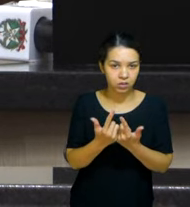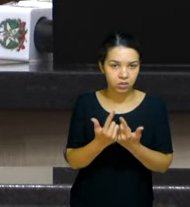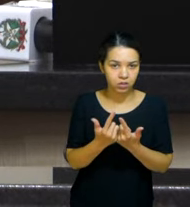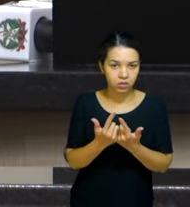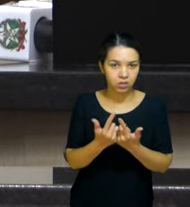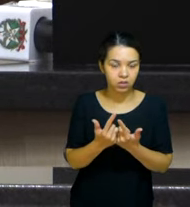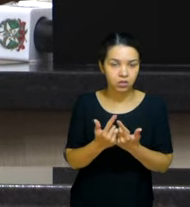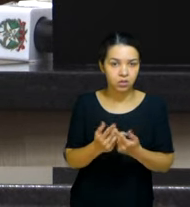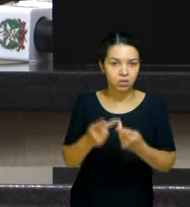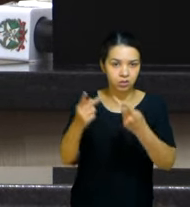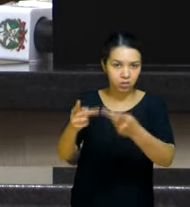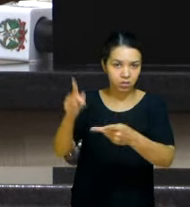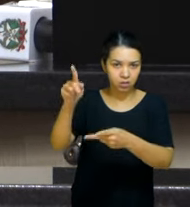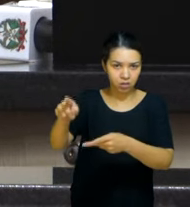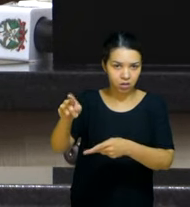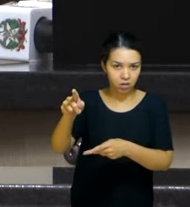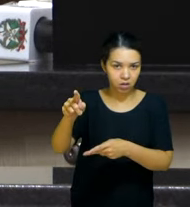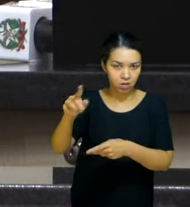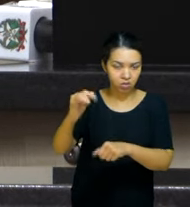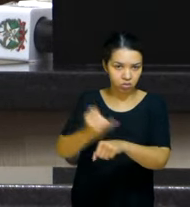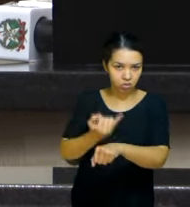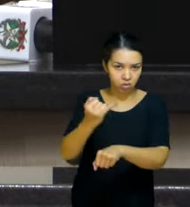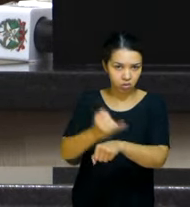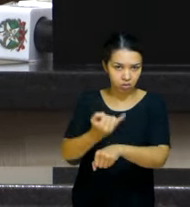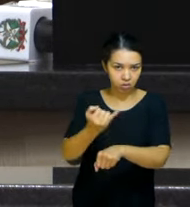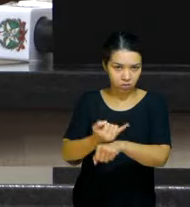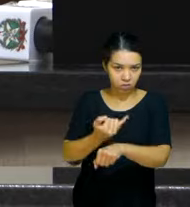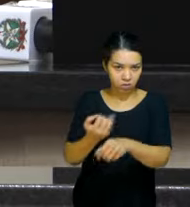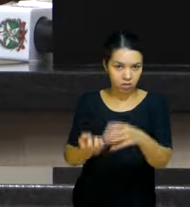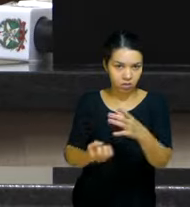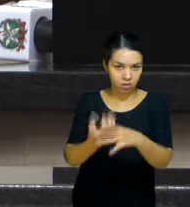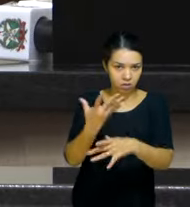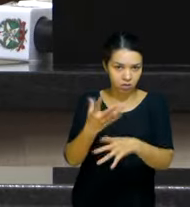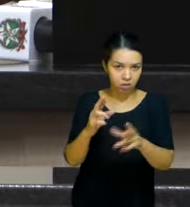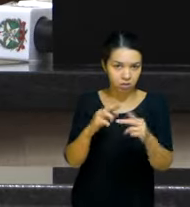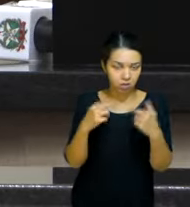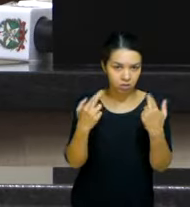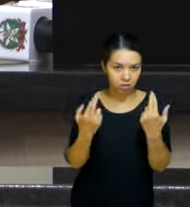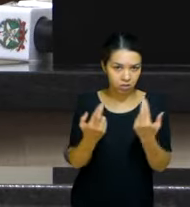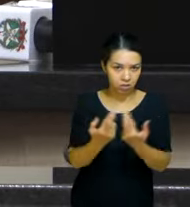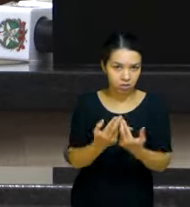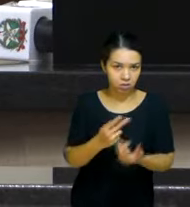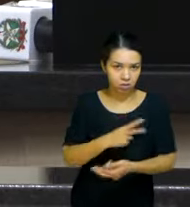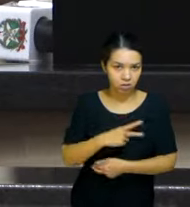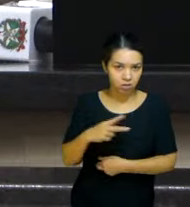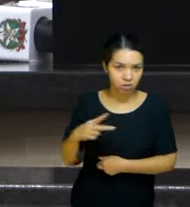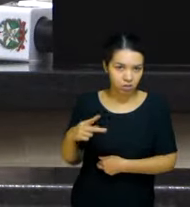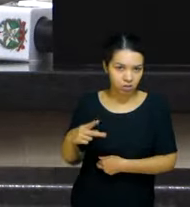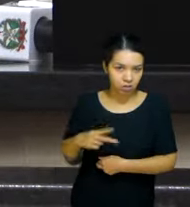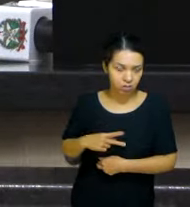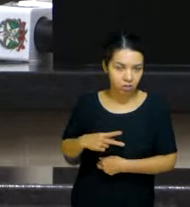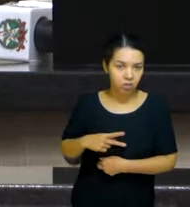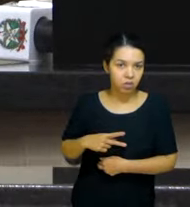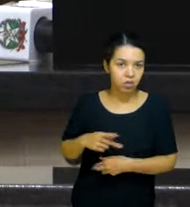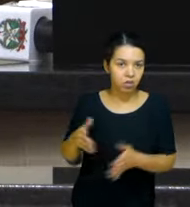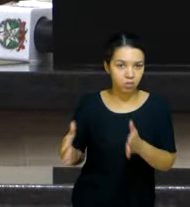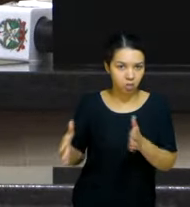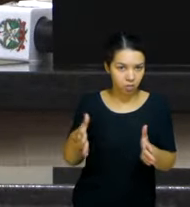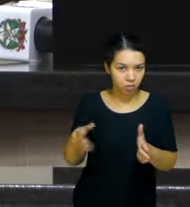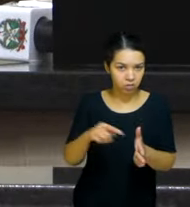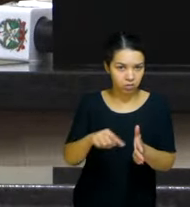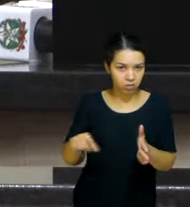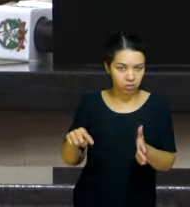itinerante de Joinville, a realização de uma audiência pública, no momento em que o fervo estava acontecendo, eu fiquei